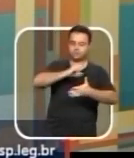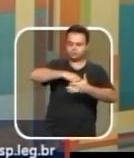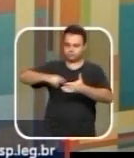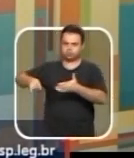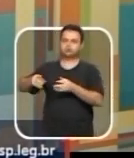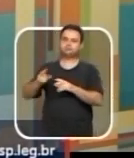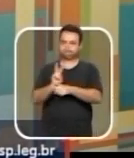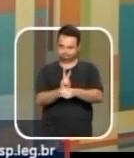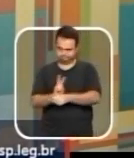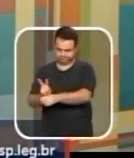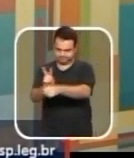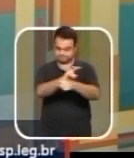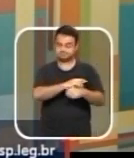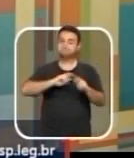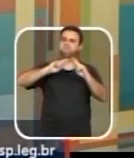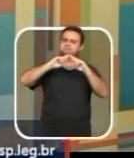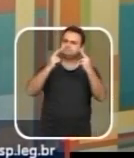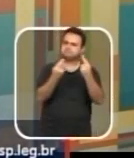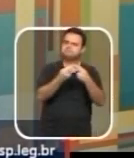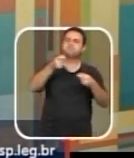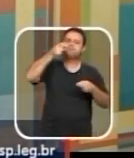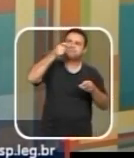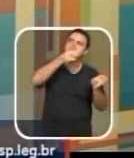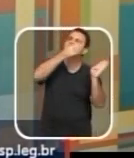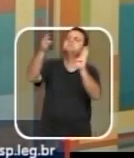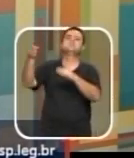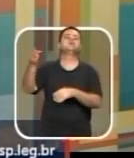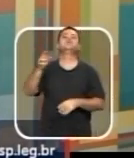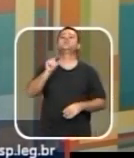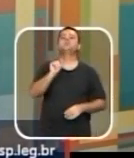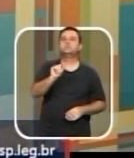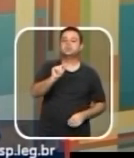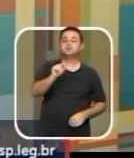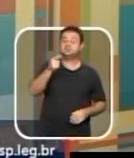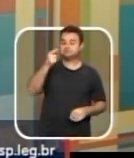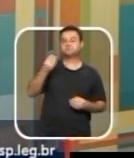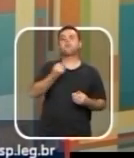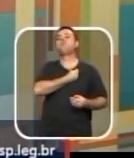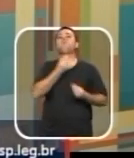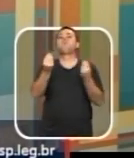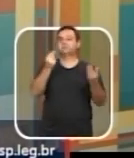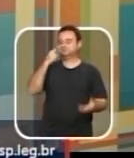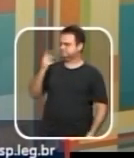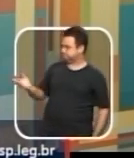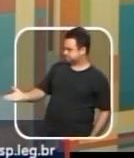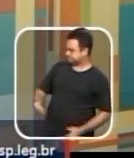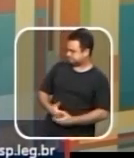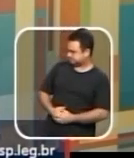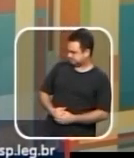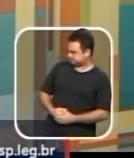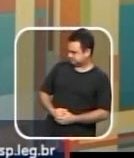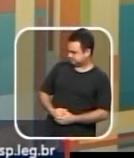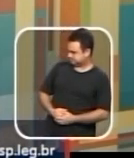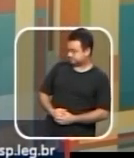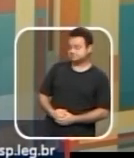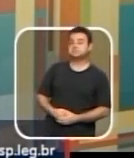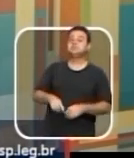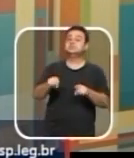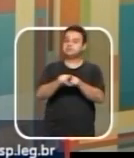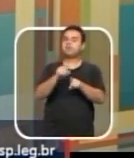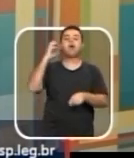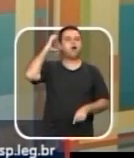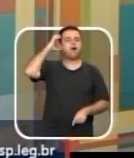14 horas com transmissão ao vivo pela TV Câmara, canal 4 da NET Claro e 28.2 em sinal aberto, pela Rádio